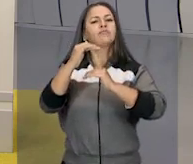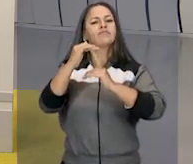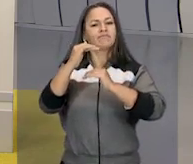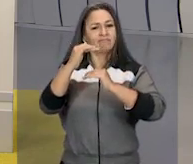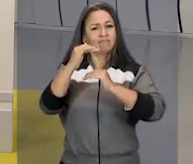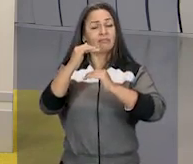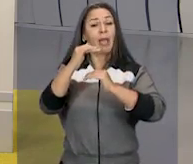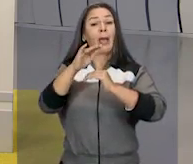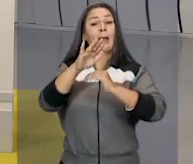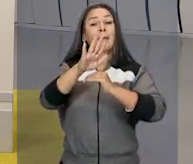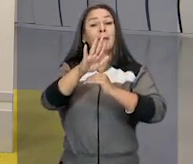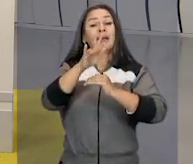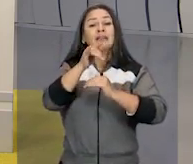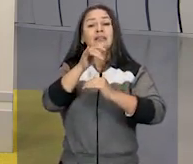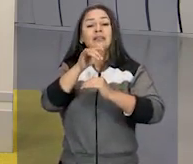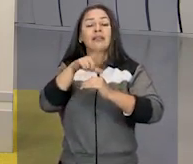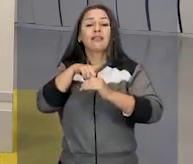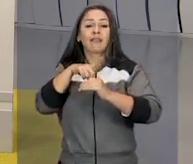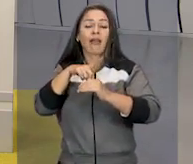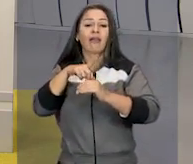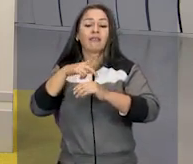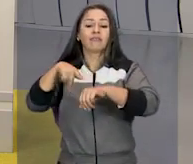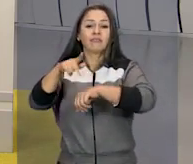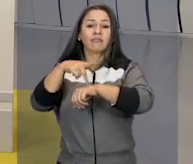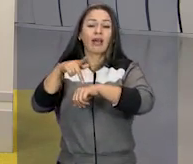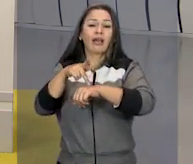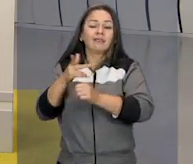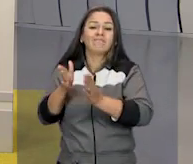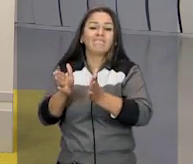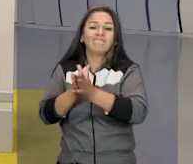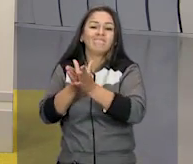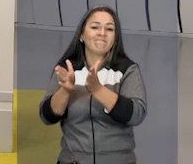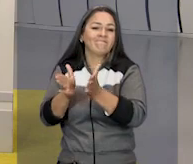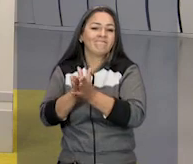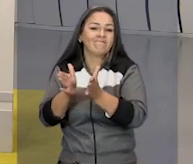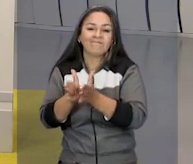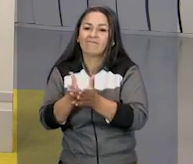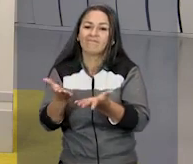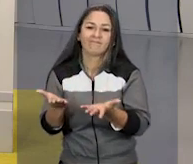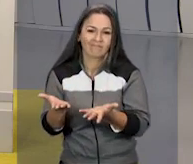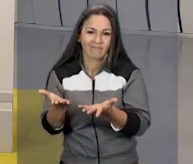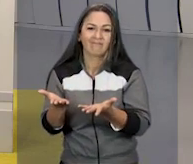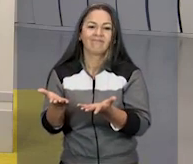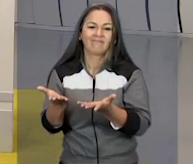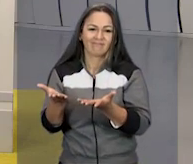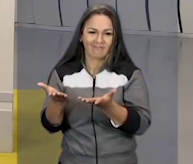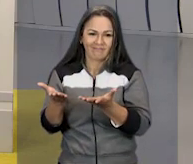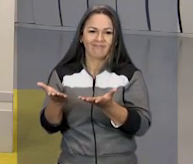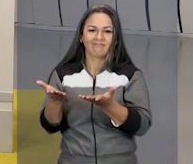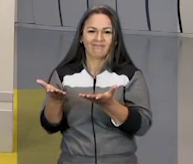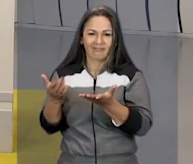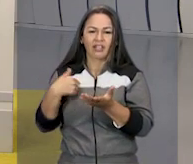países paupérrimos, países muito pobres, pouquíssimo desenvolvidos, como é o caso do Afeganistão, é o caso